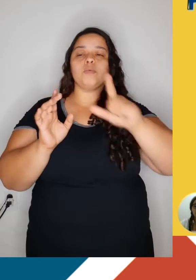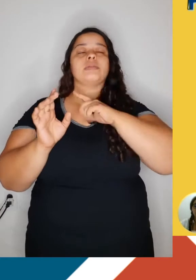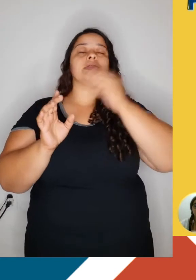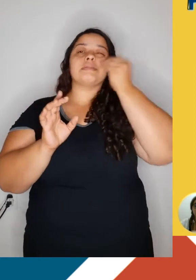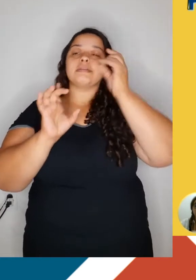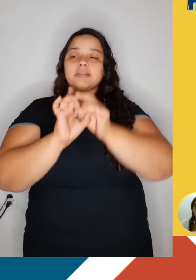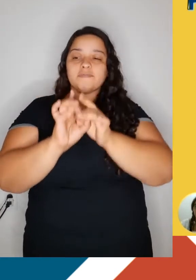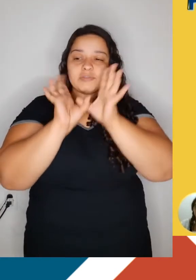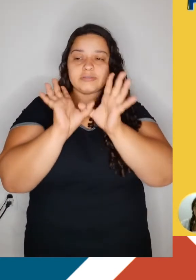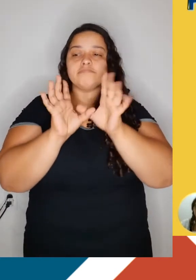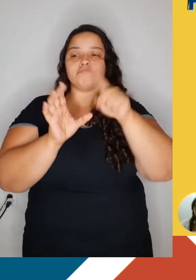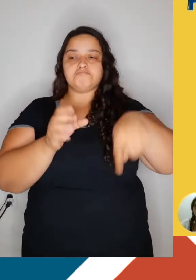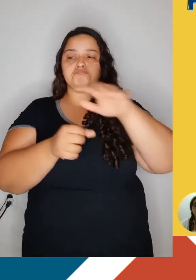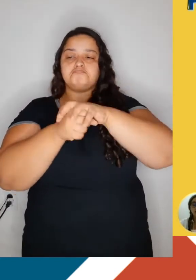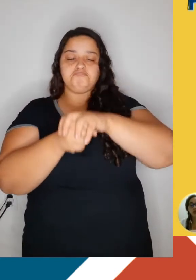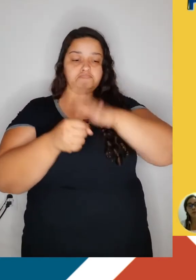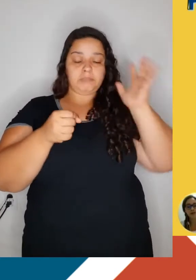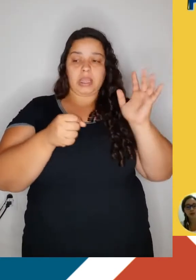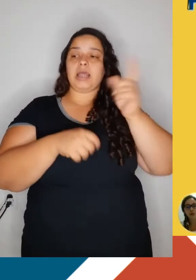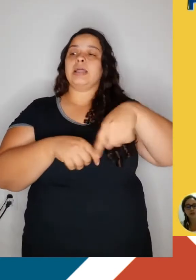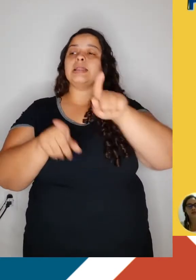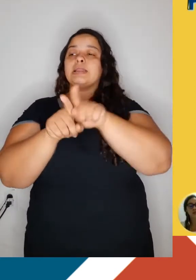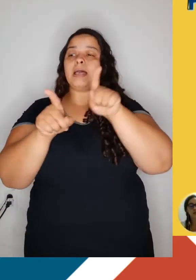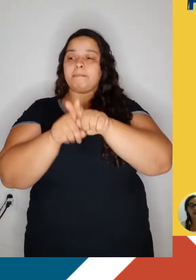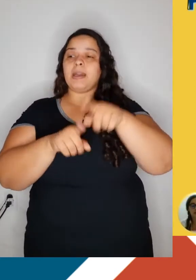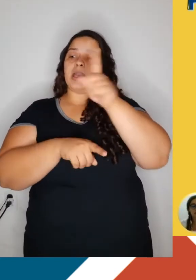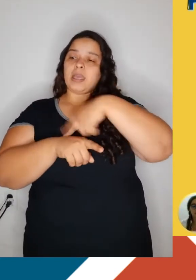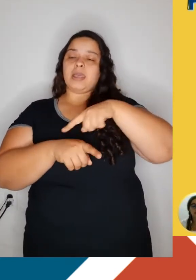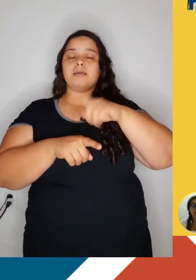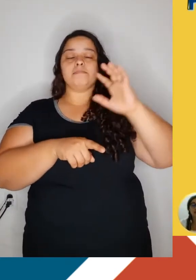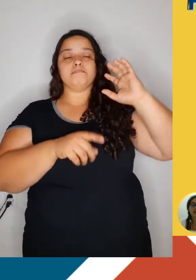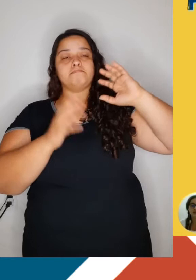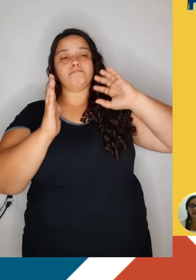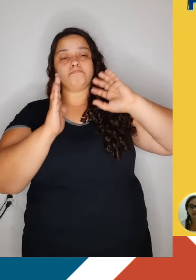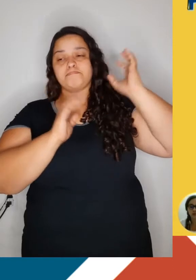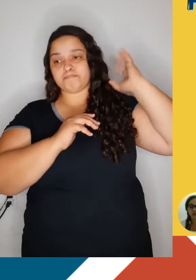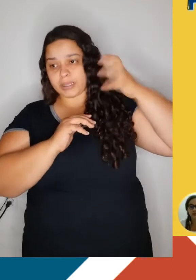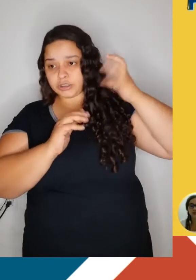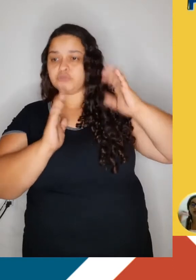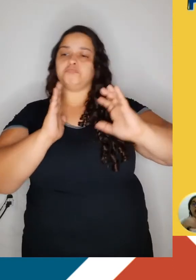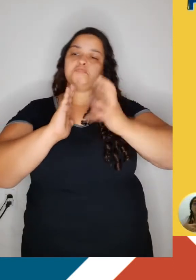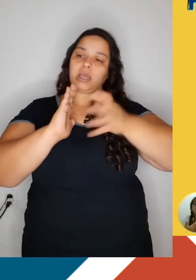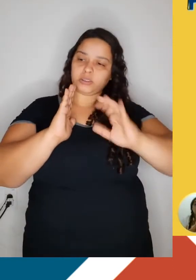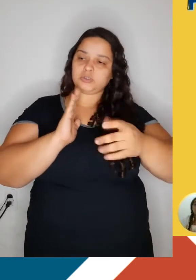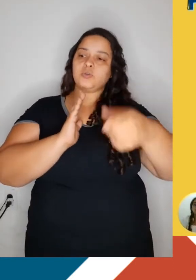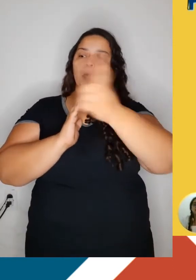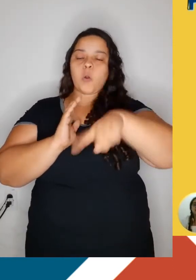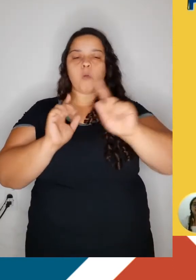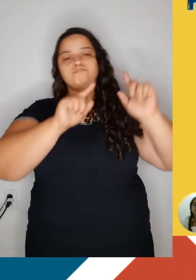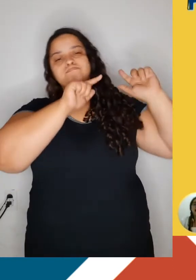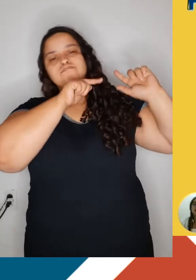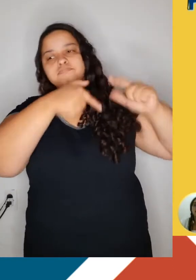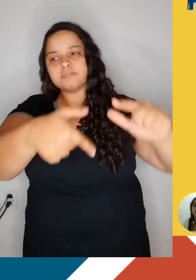que defendia a autonomia para as províncias, e o Partido Conservador, que defendia a centralização dos poderes, foi